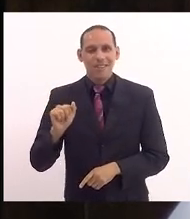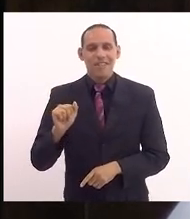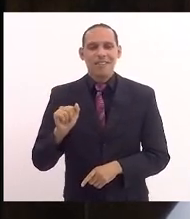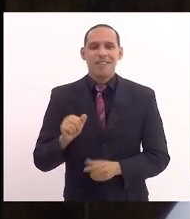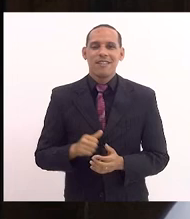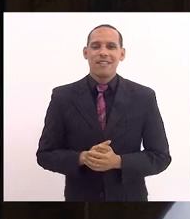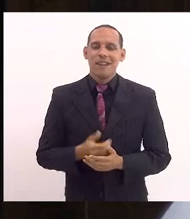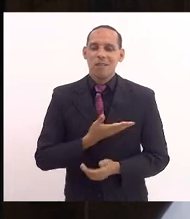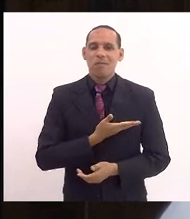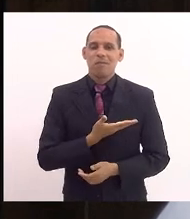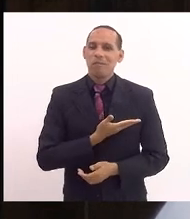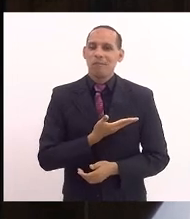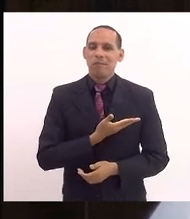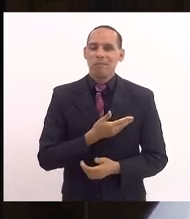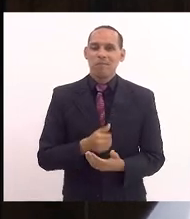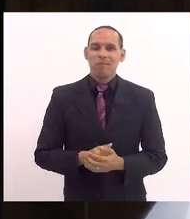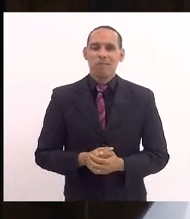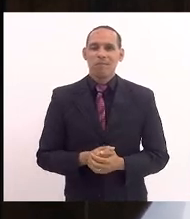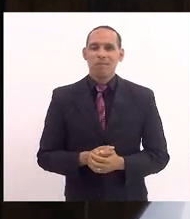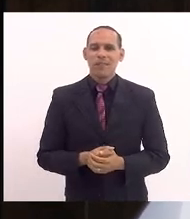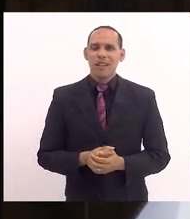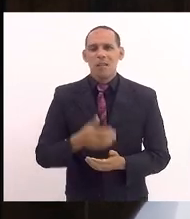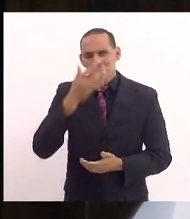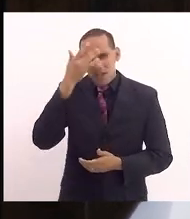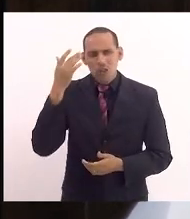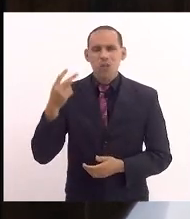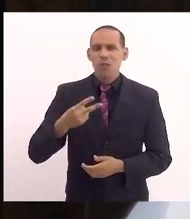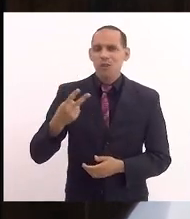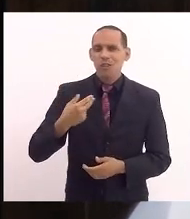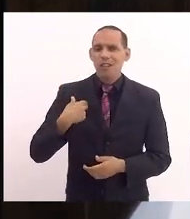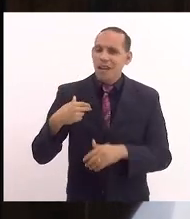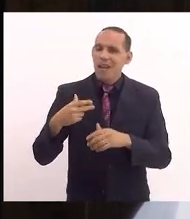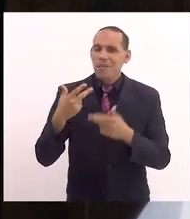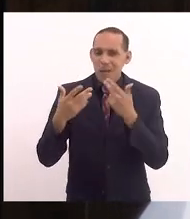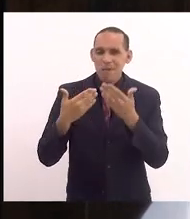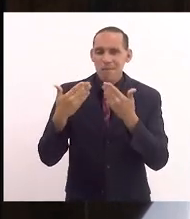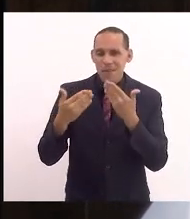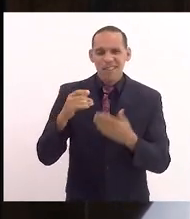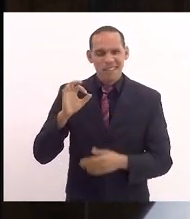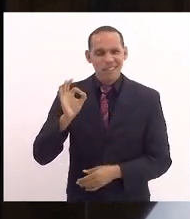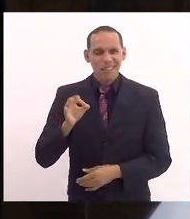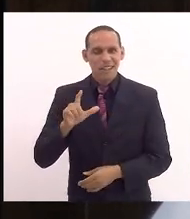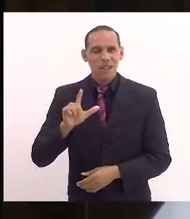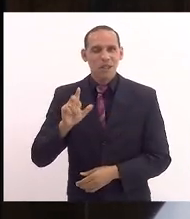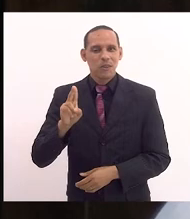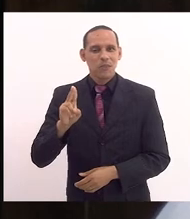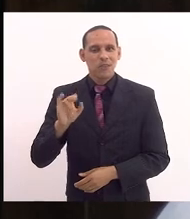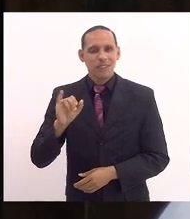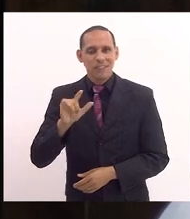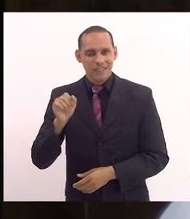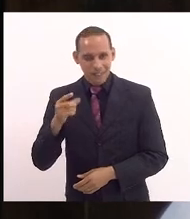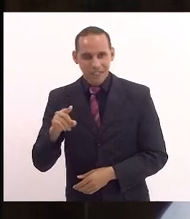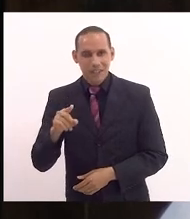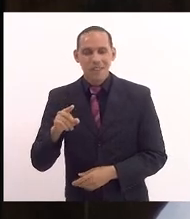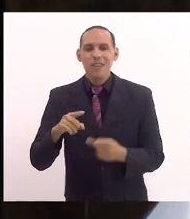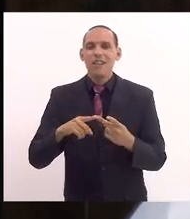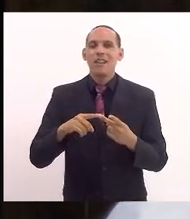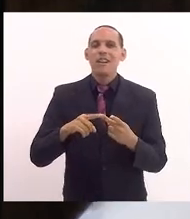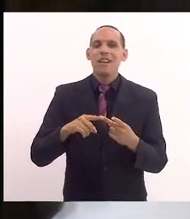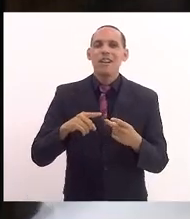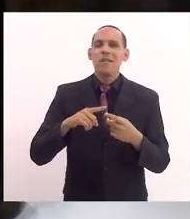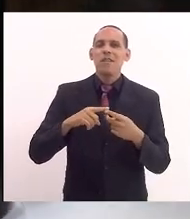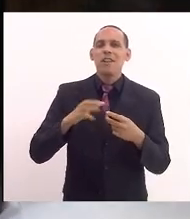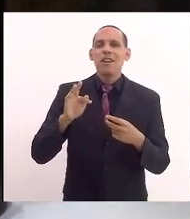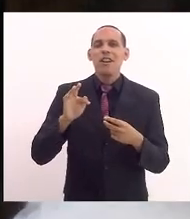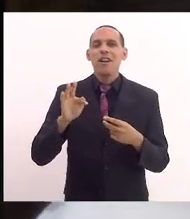que foi a segunda pessoa que eu falei, né, Luizão? Falei com a Flor e a segunda foi a Robertinha Rodrigues, ela não